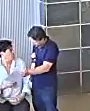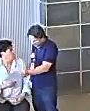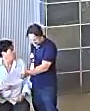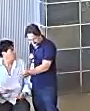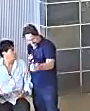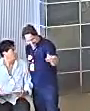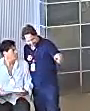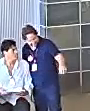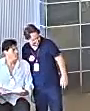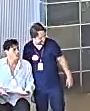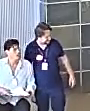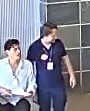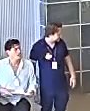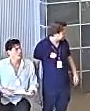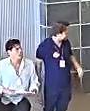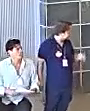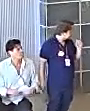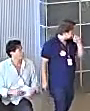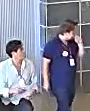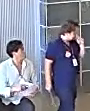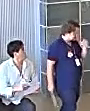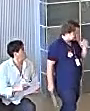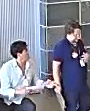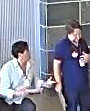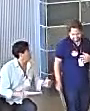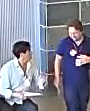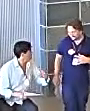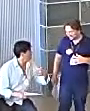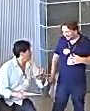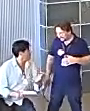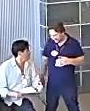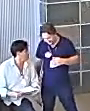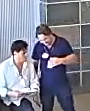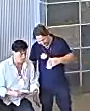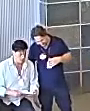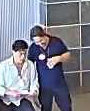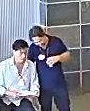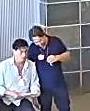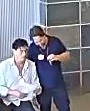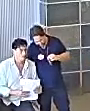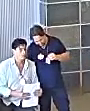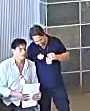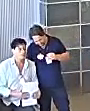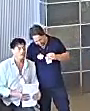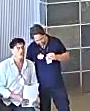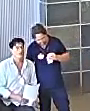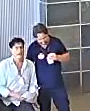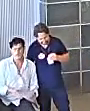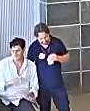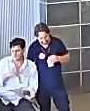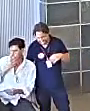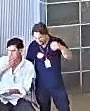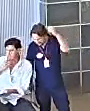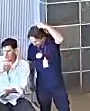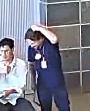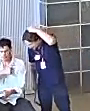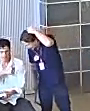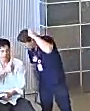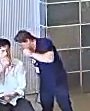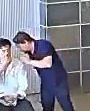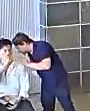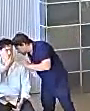passado entramos com uma ação no ministério público e até hoje ele não acatou a nossa chamada